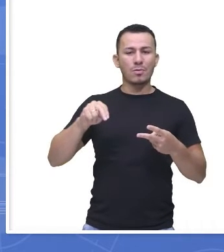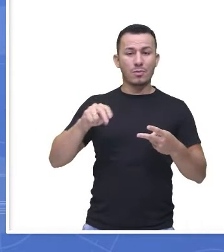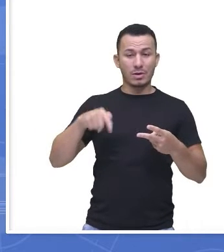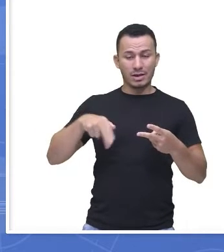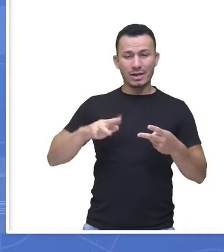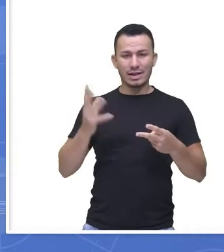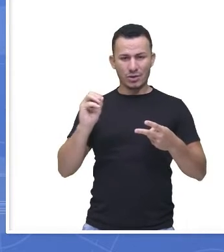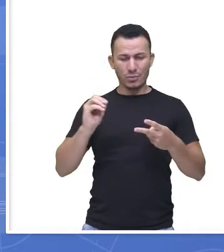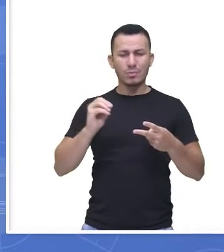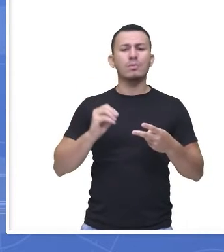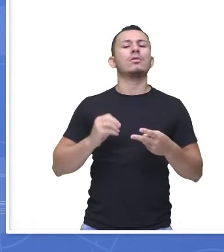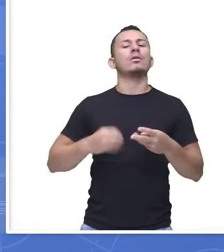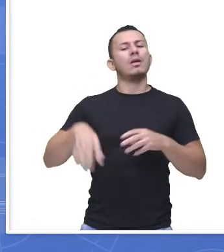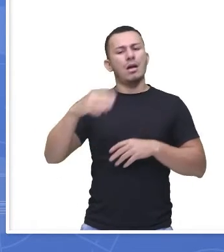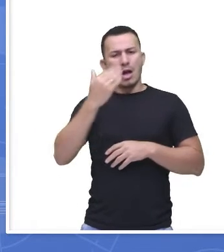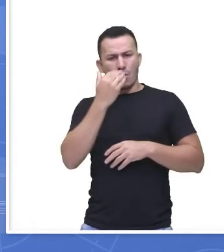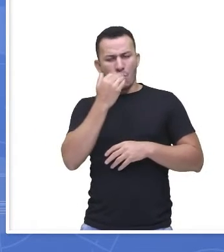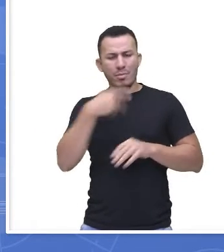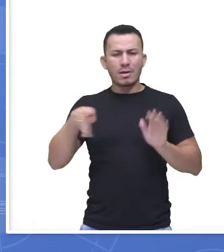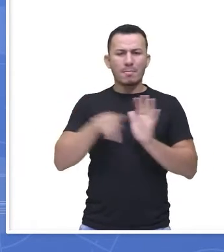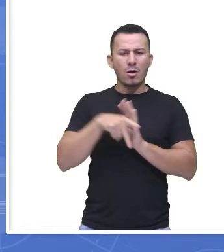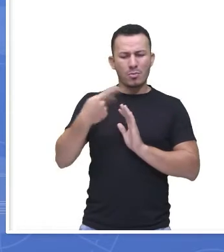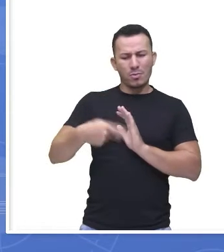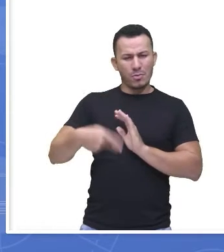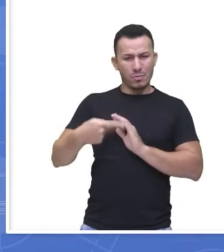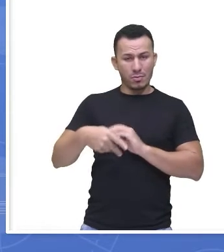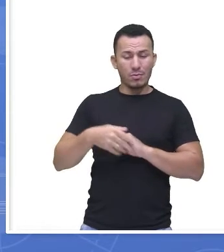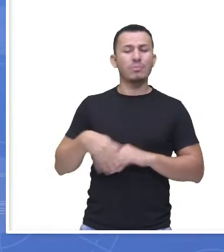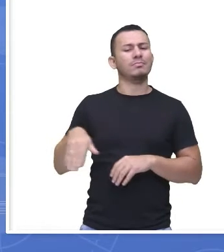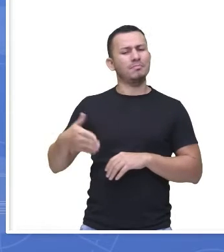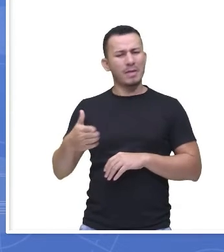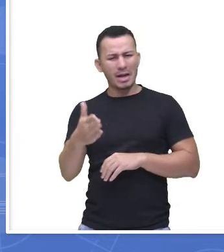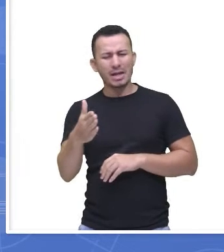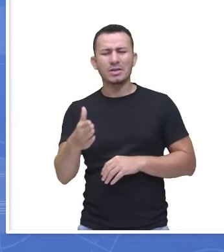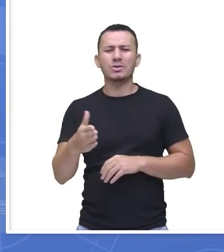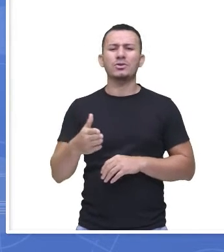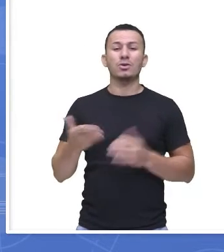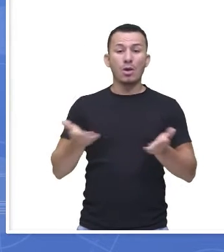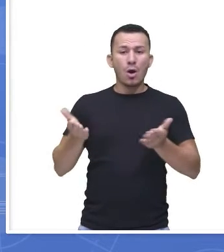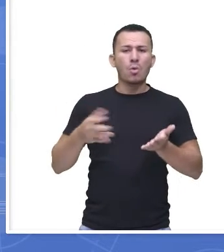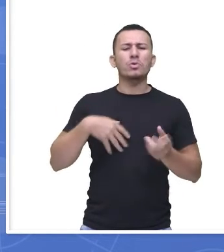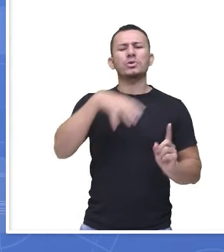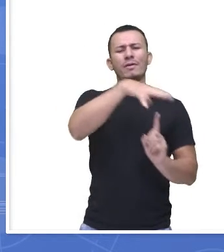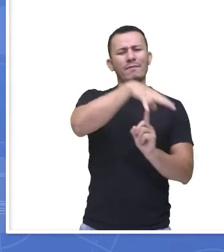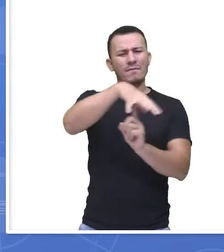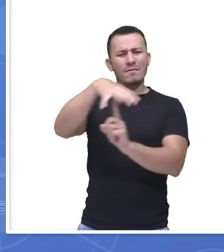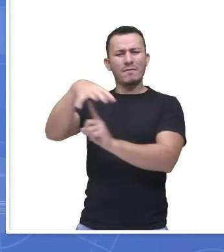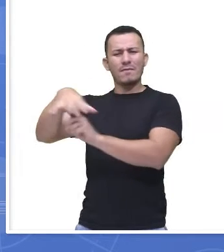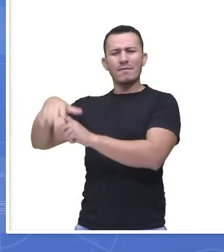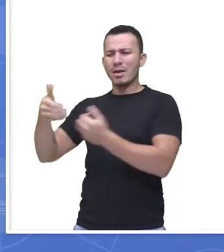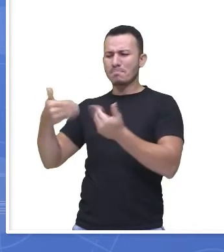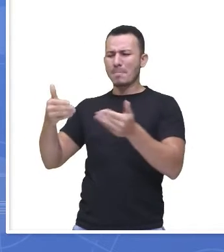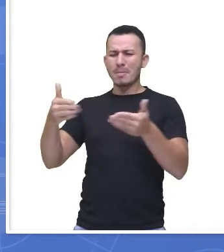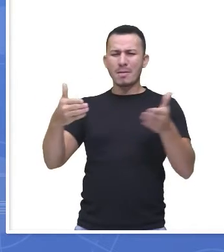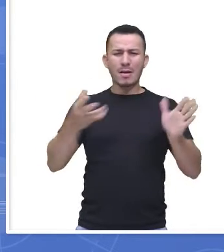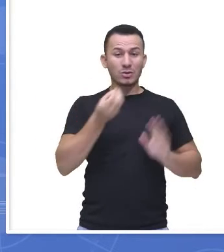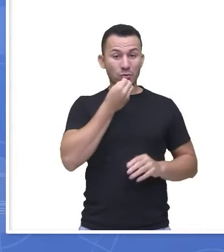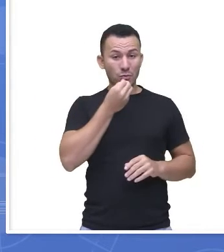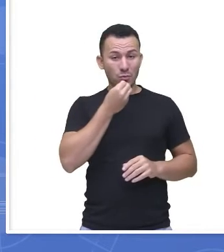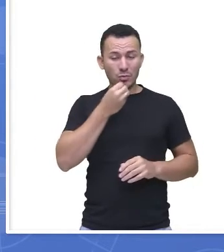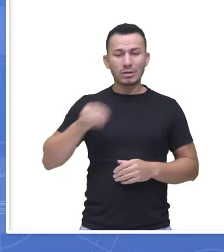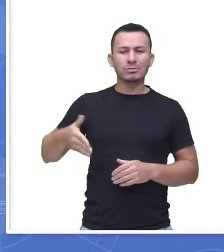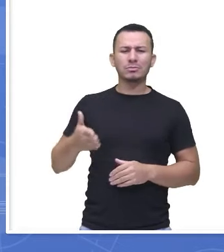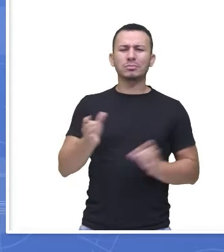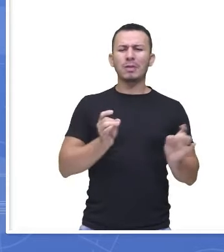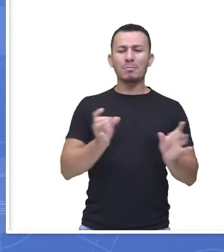comidas regionais, o peixe, né, muitas peixarias abriram aqui no Amazonas. Então vejam,